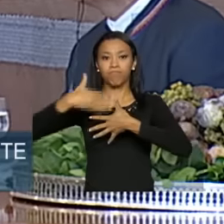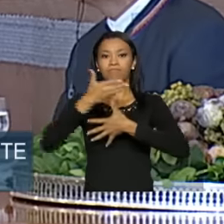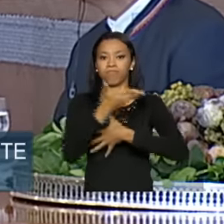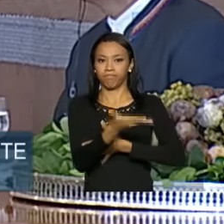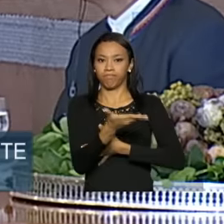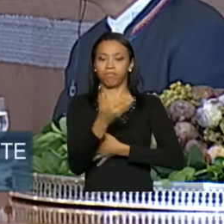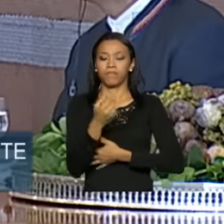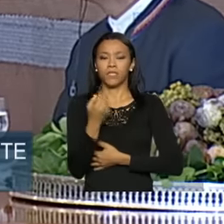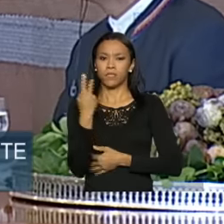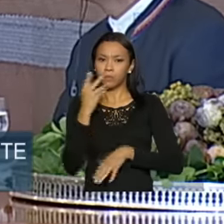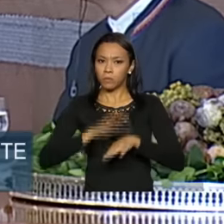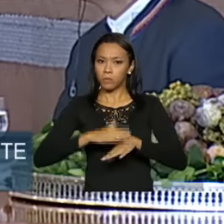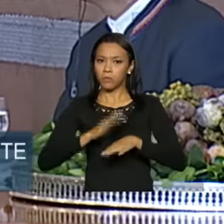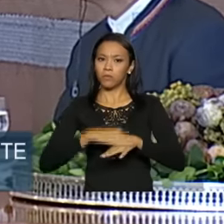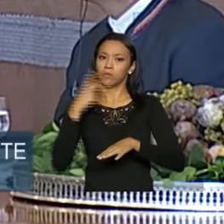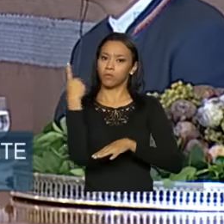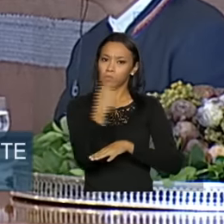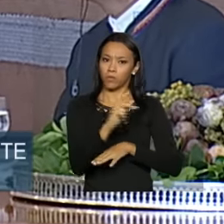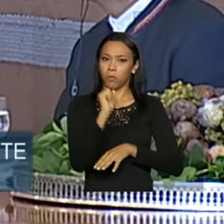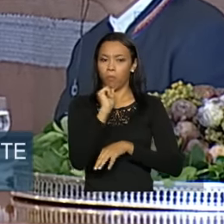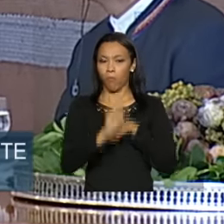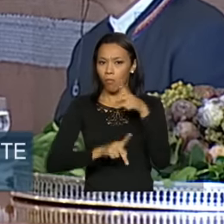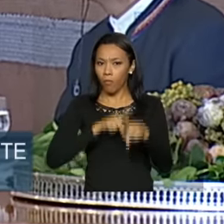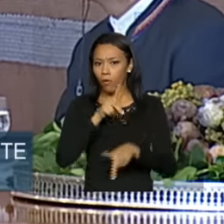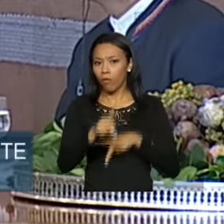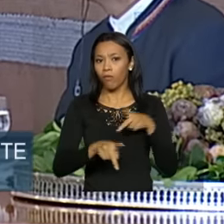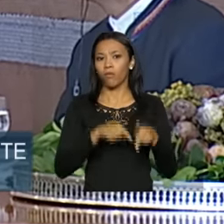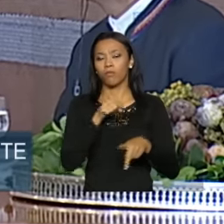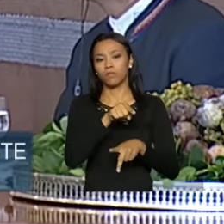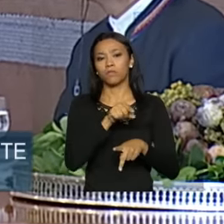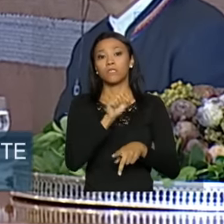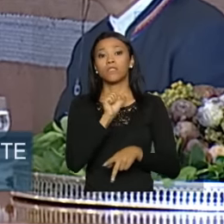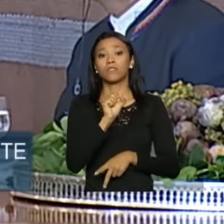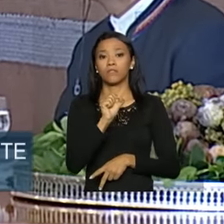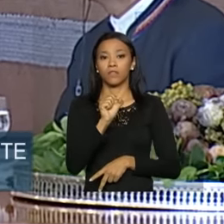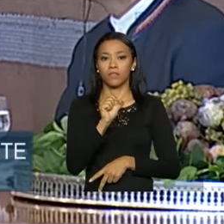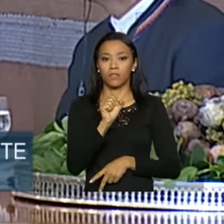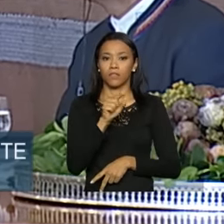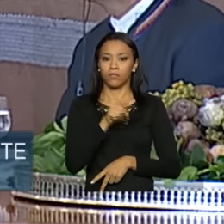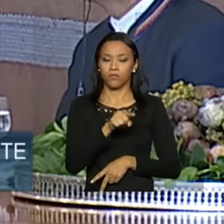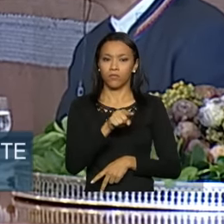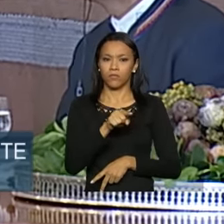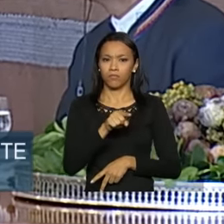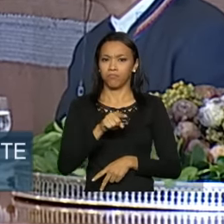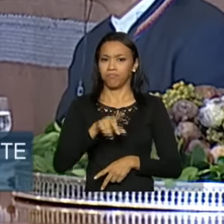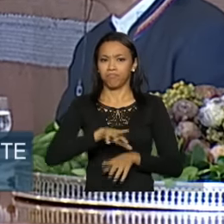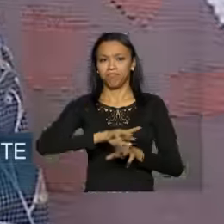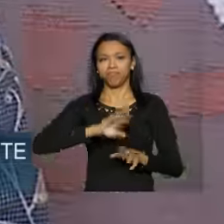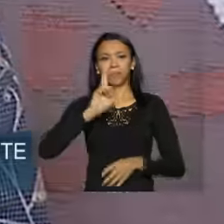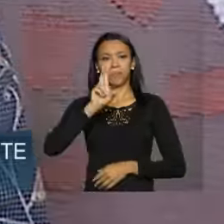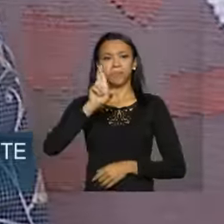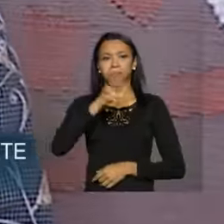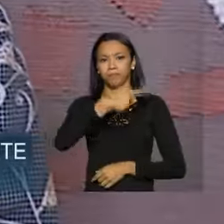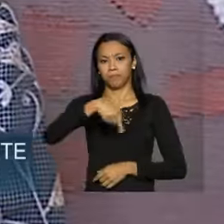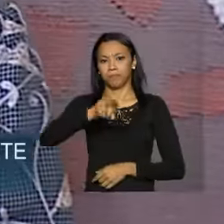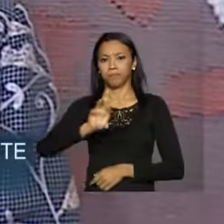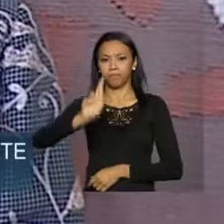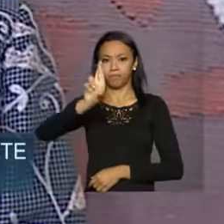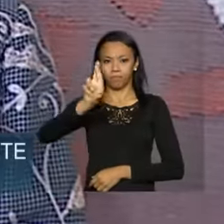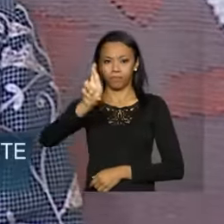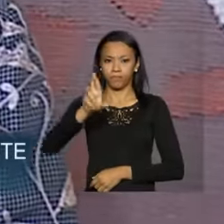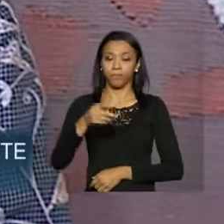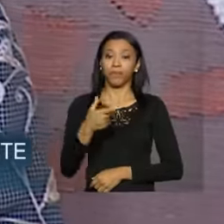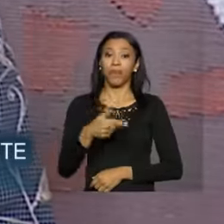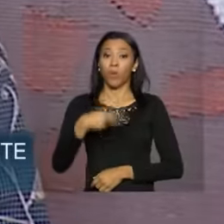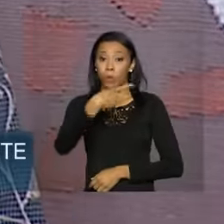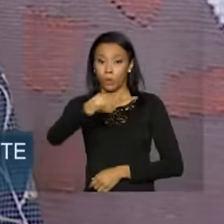capacidade dos seus povos de se representarem de forma independente. O presidente